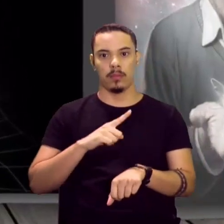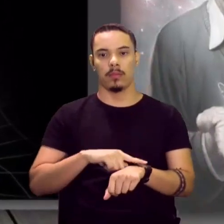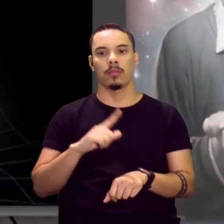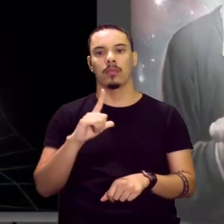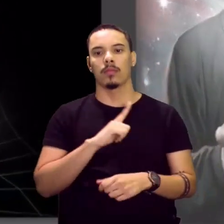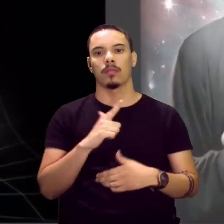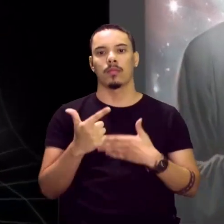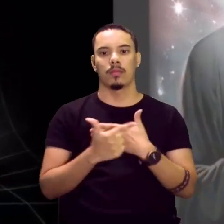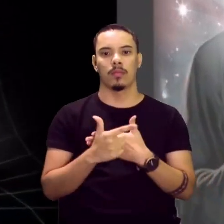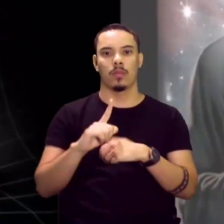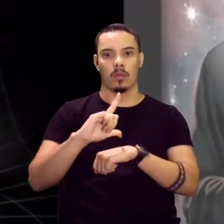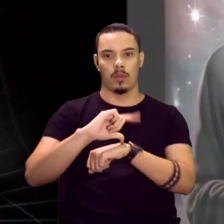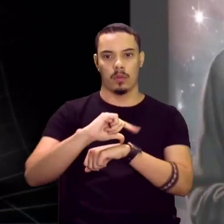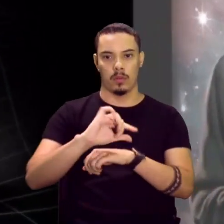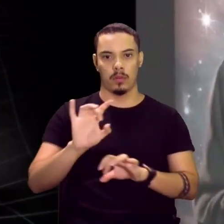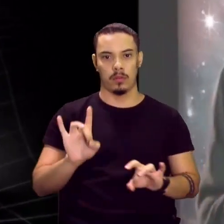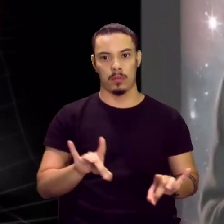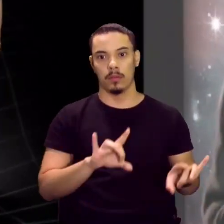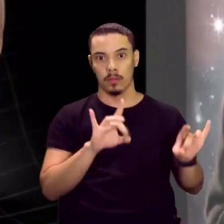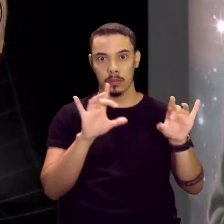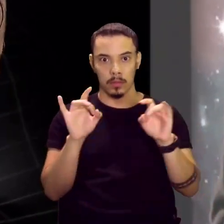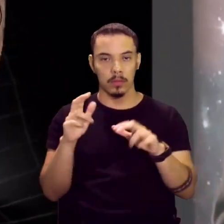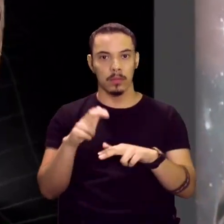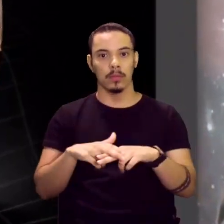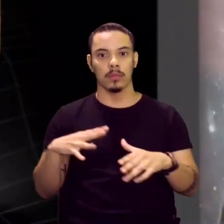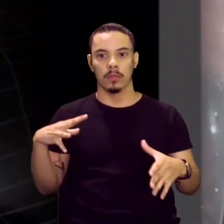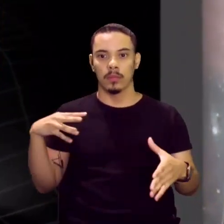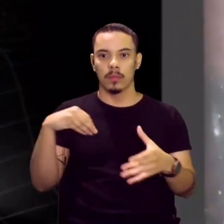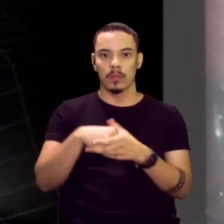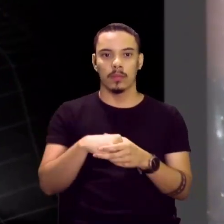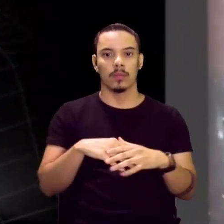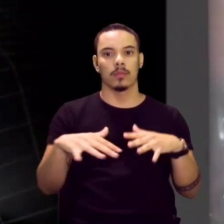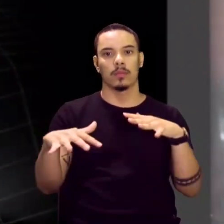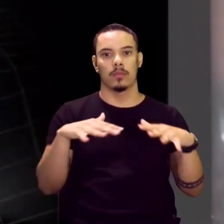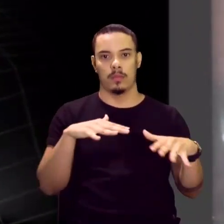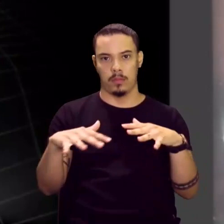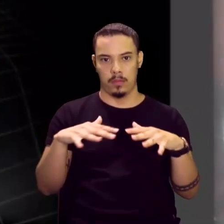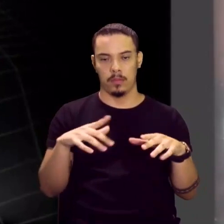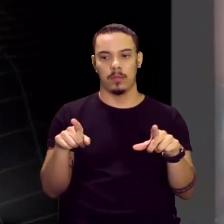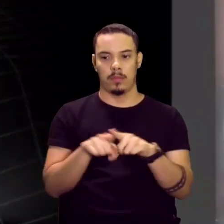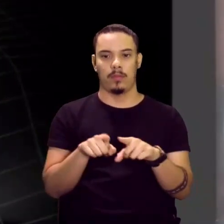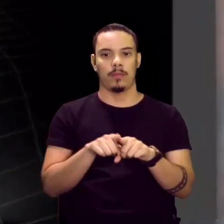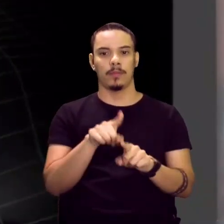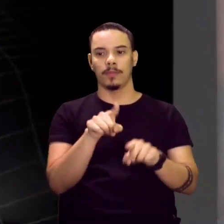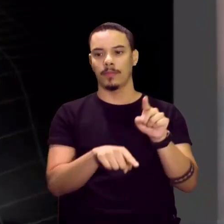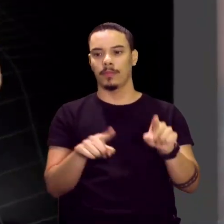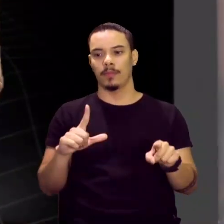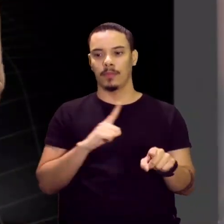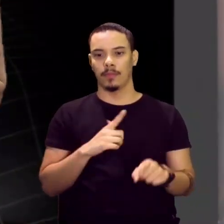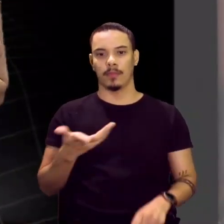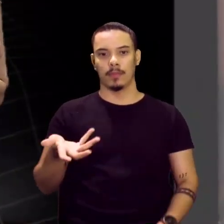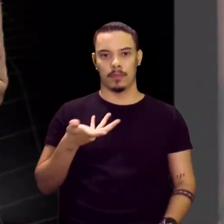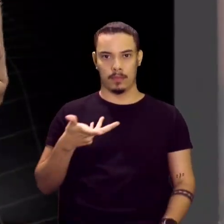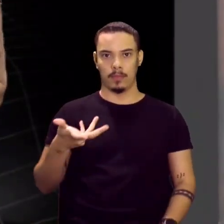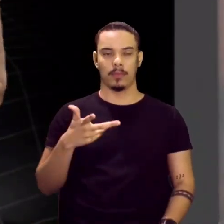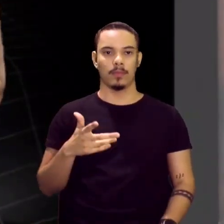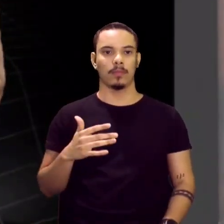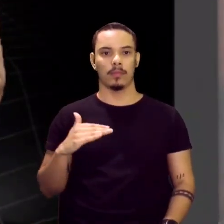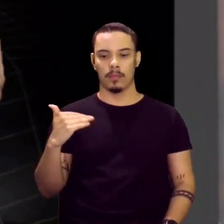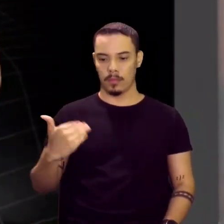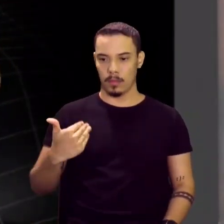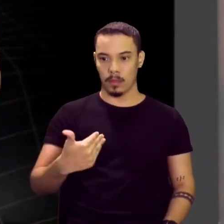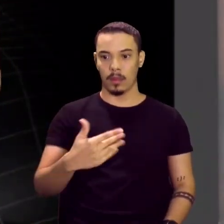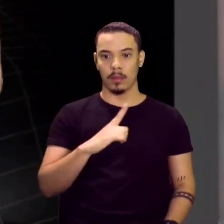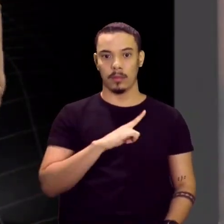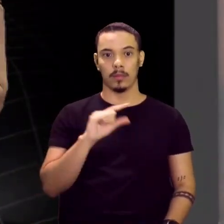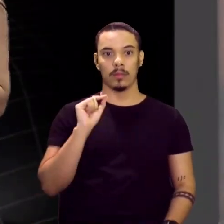uma função horária. Então nós vimos, né, Décio, que dentro do movimento uniformemente variado, aquele com aceleração constante, nós